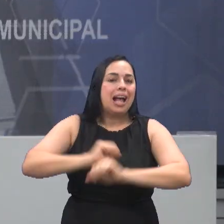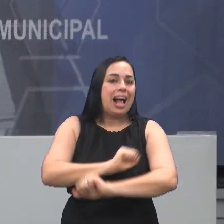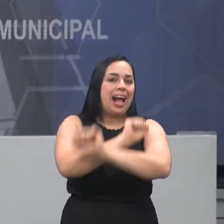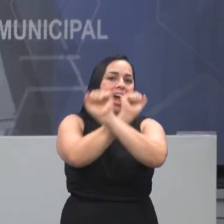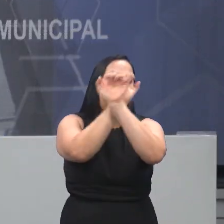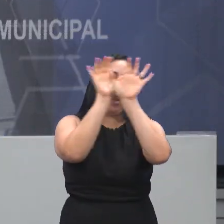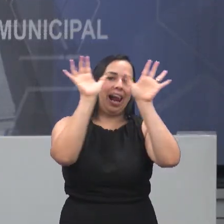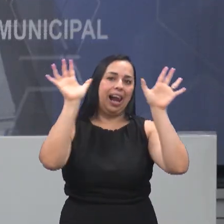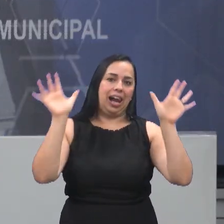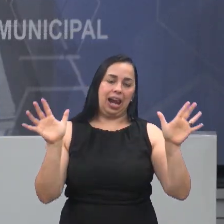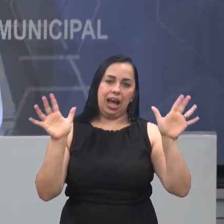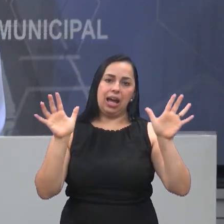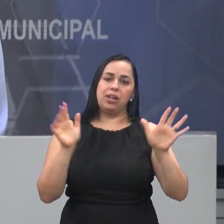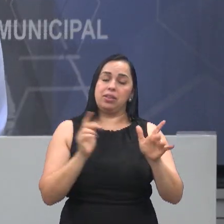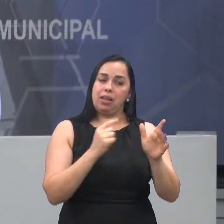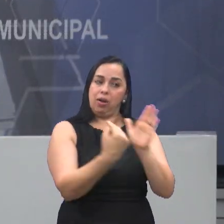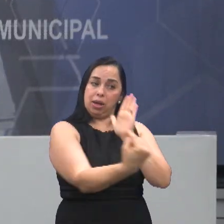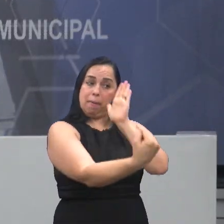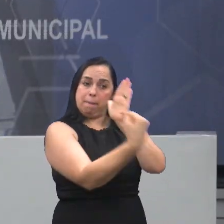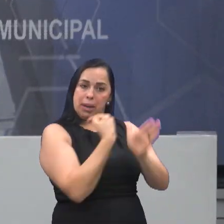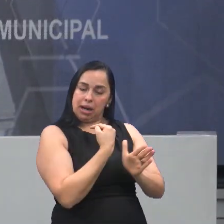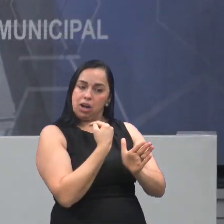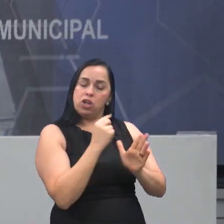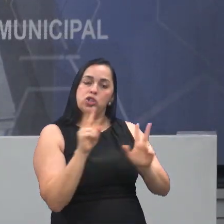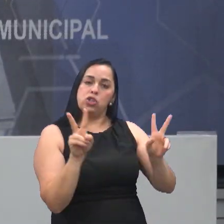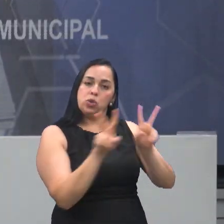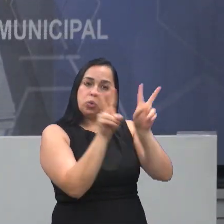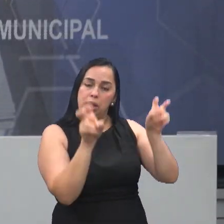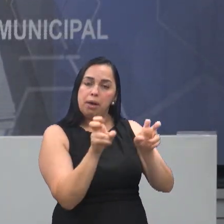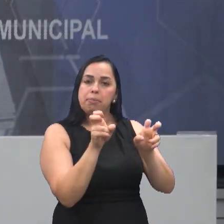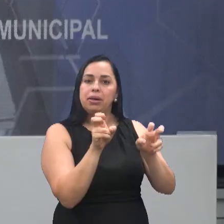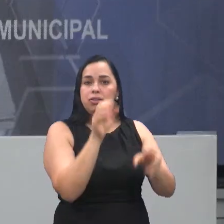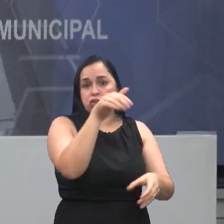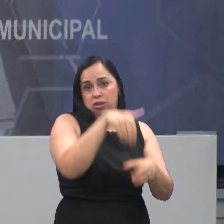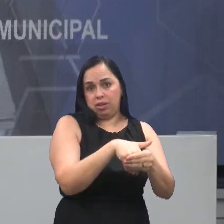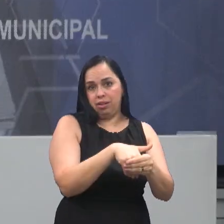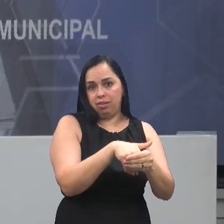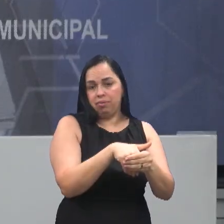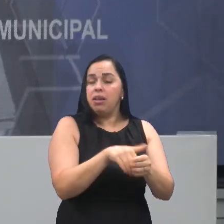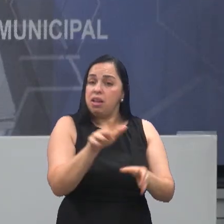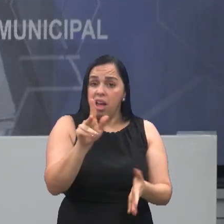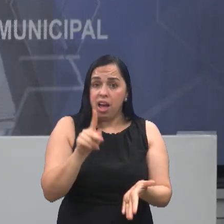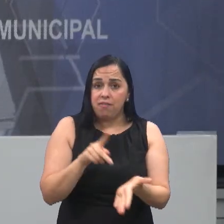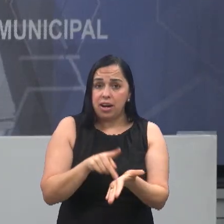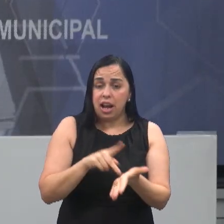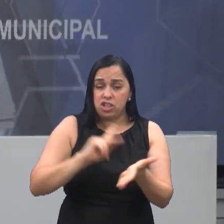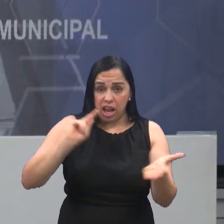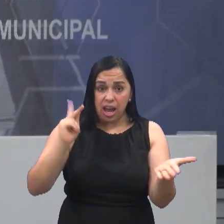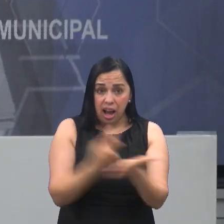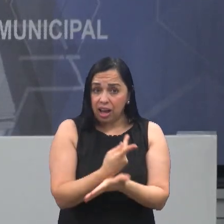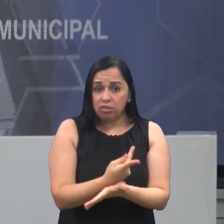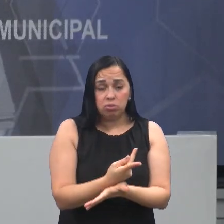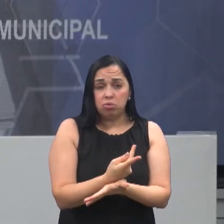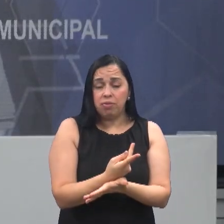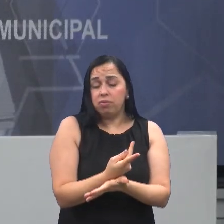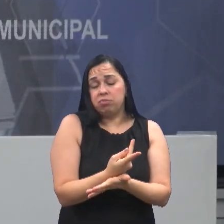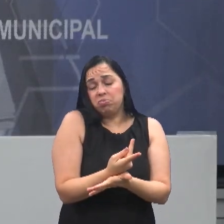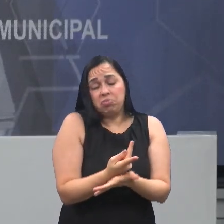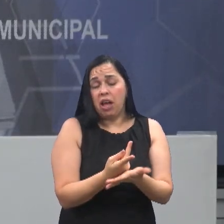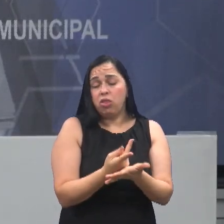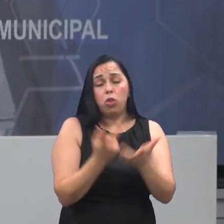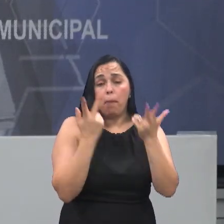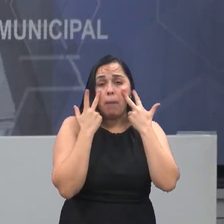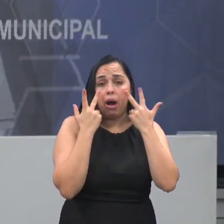fato, eu respondi quando foi perguntado sobre isso. E errar não é uma vergonha nenhuma, vergonha é permanecer no erro. Né? Pode passar,